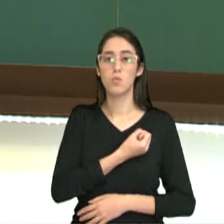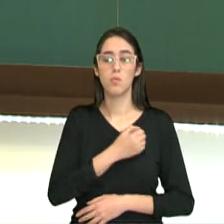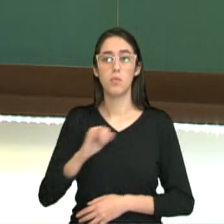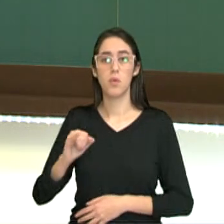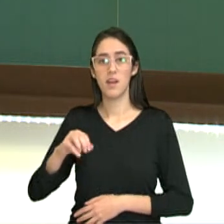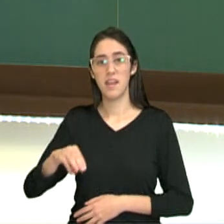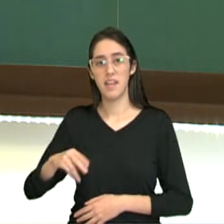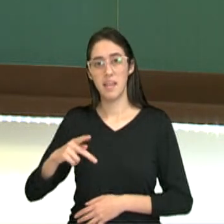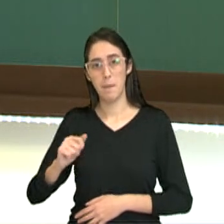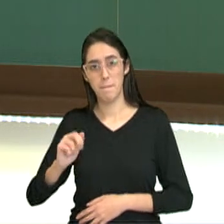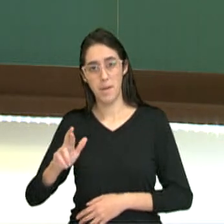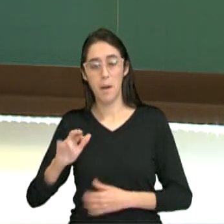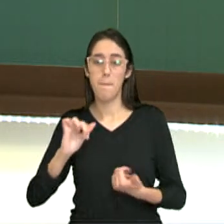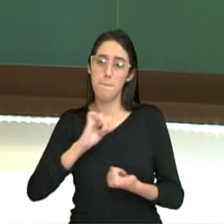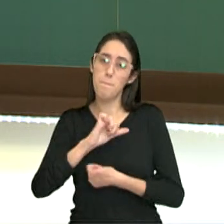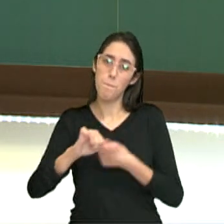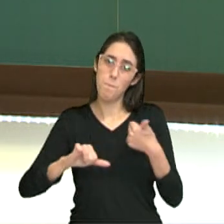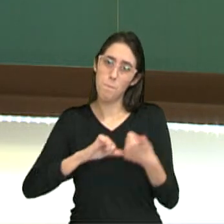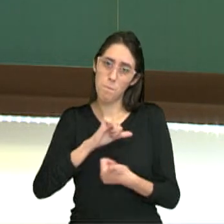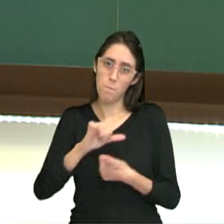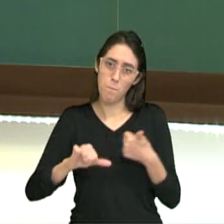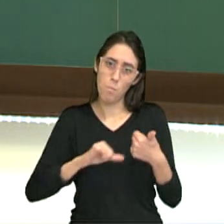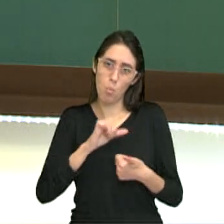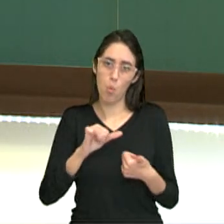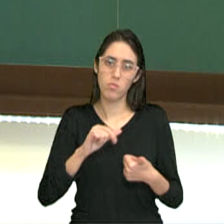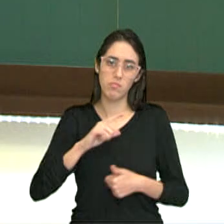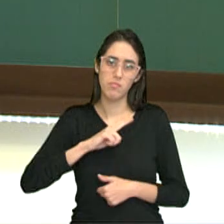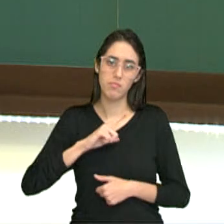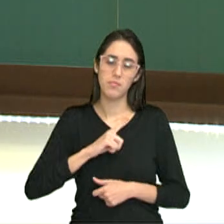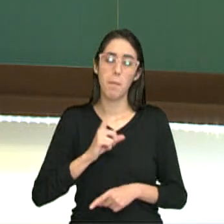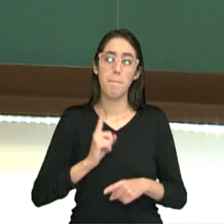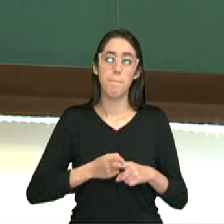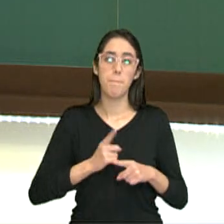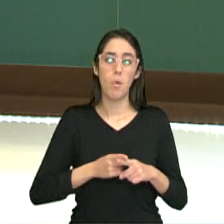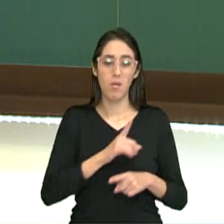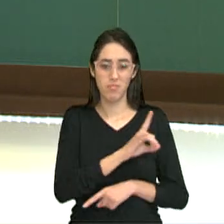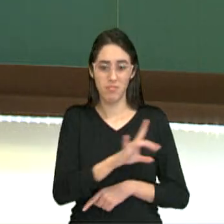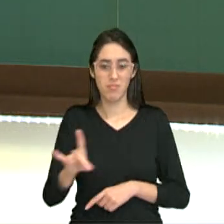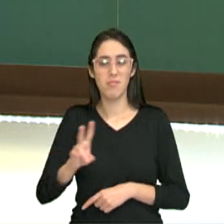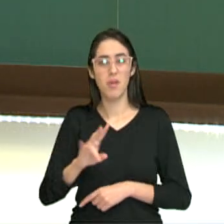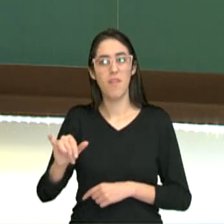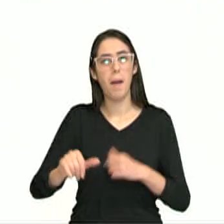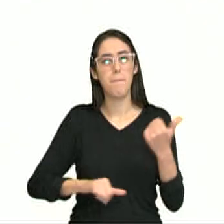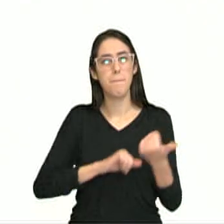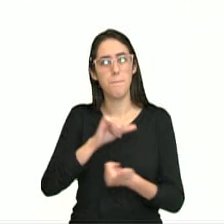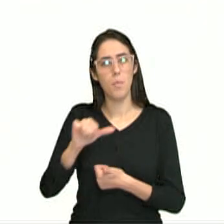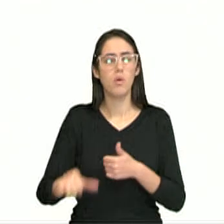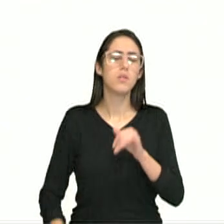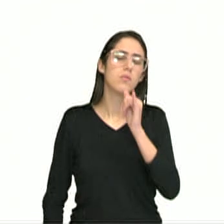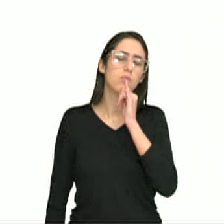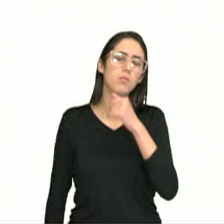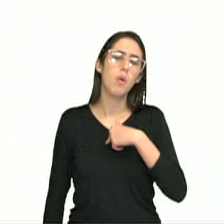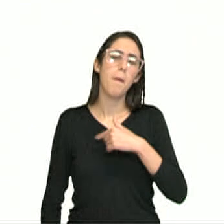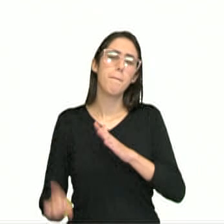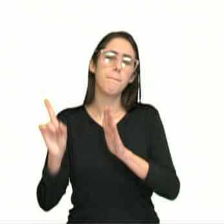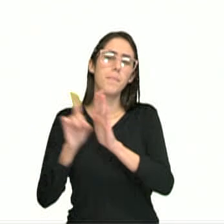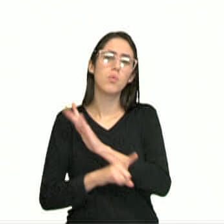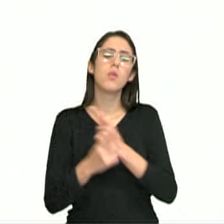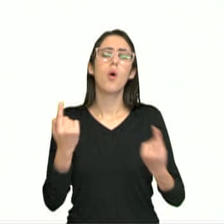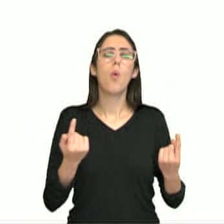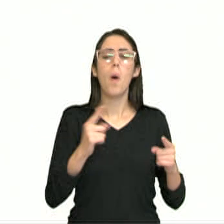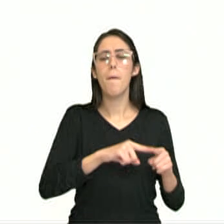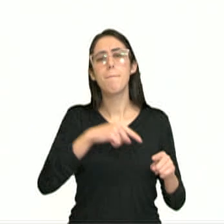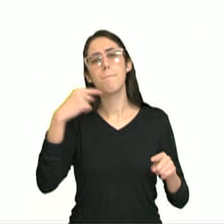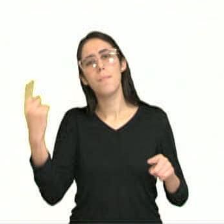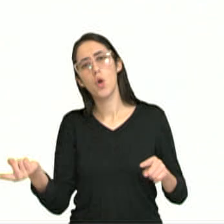muda um pouquinho. Como muda a lei de formação, os termos também vão mudar. Se eu perguntasse aqui qual é o próximo